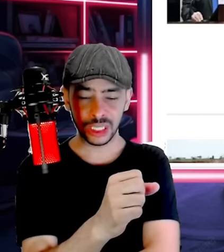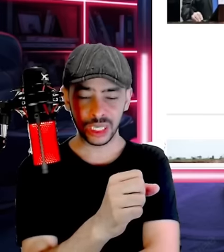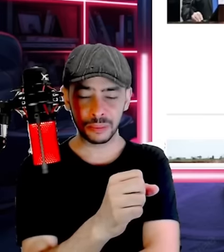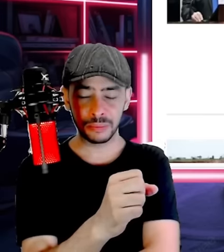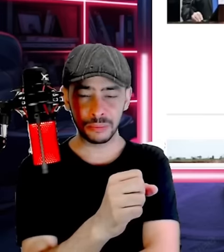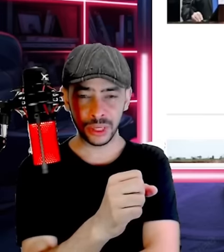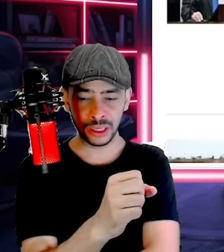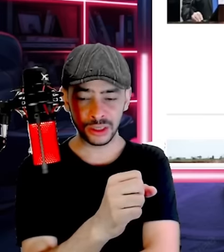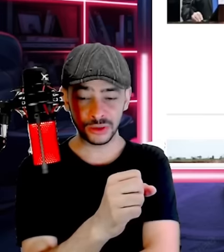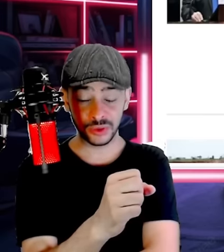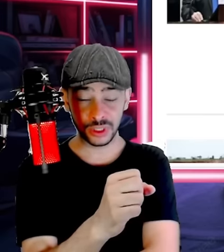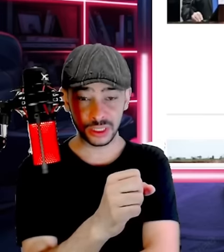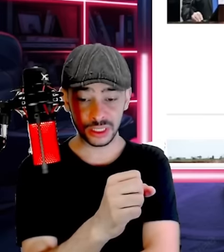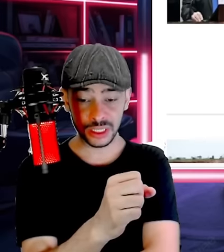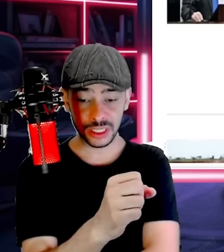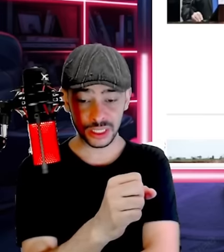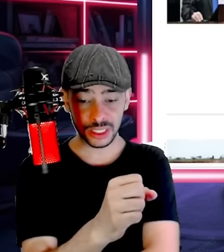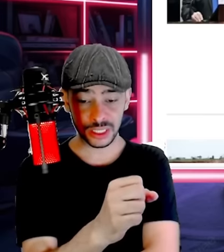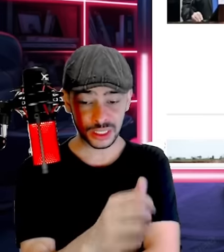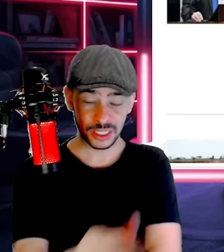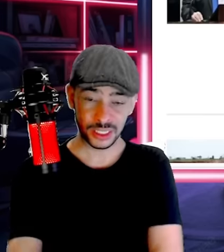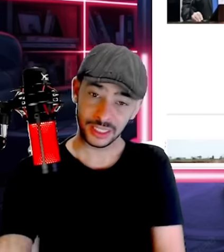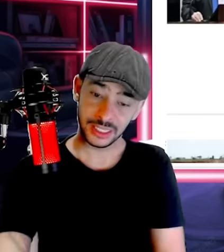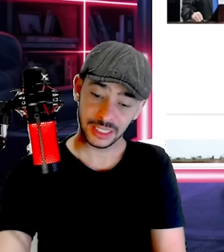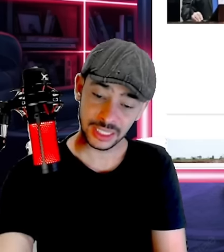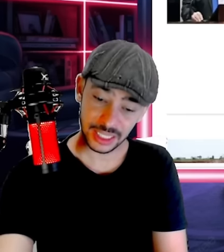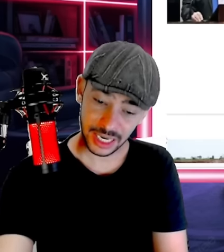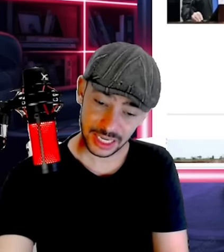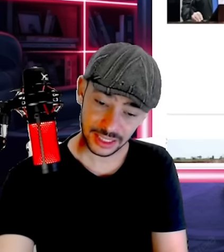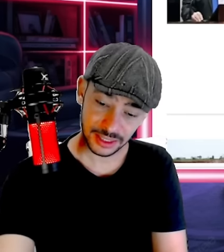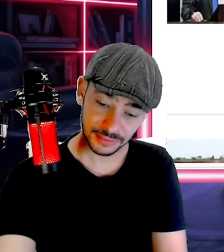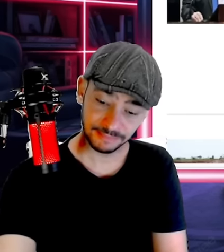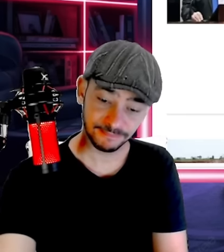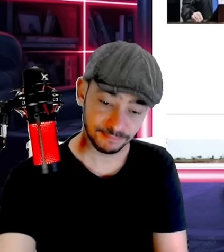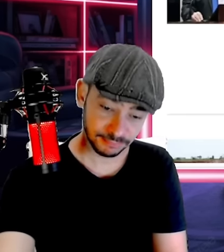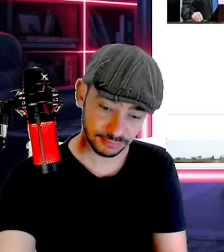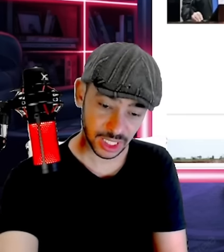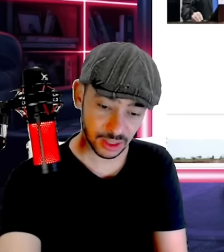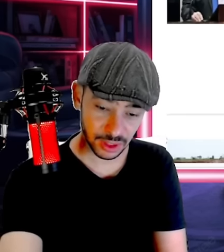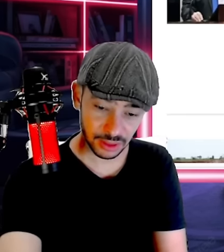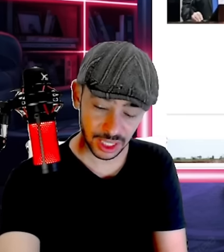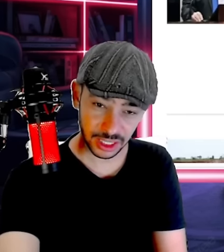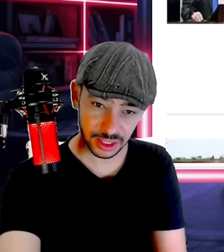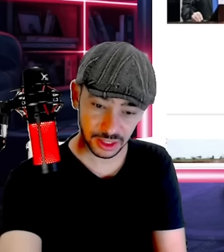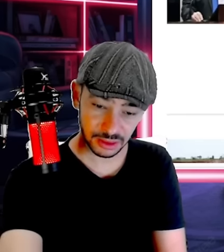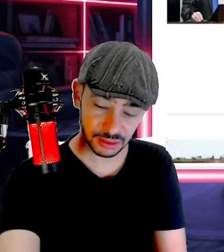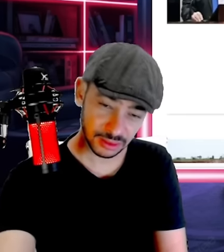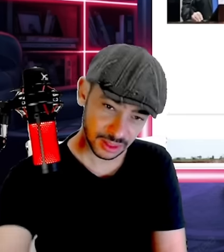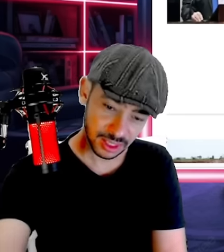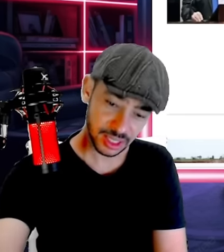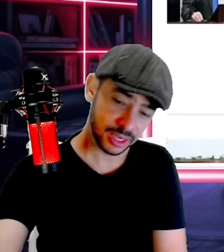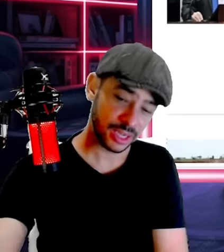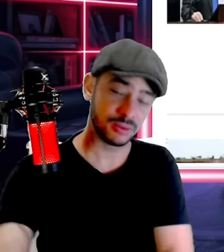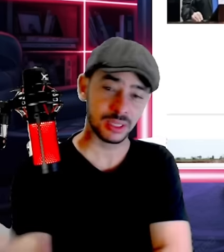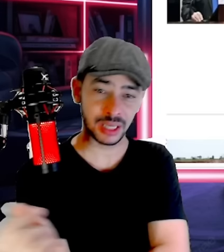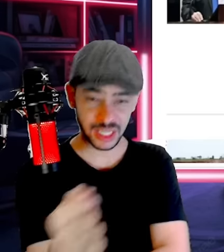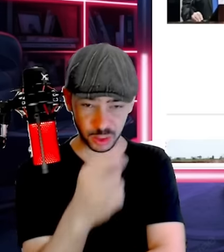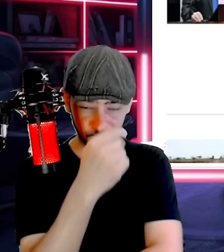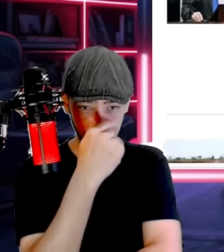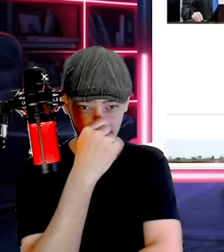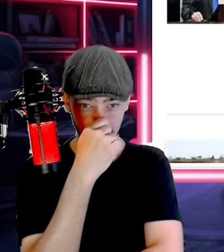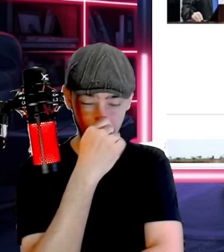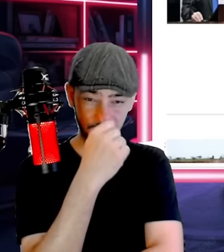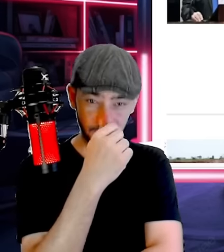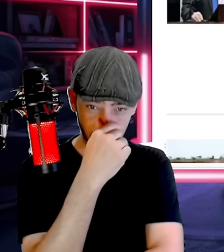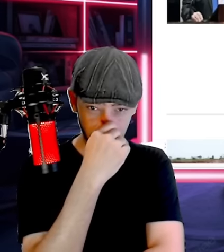condições bem difíceis será é o que eu acredito é o que tá